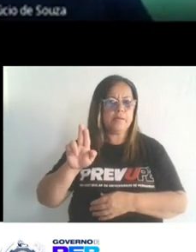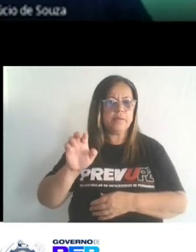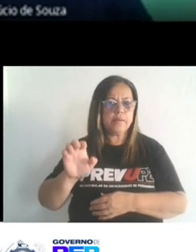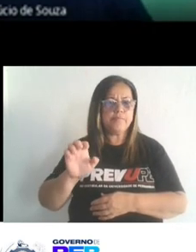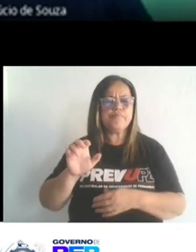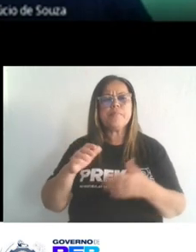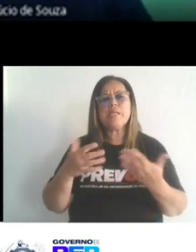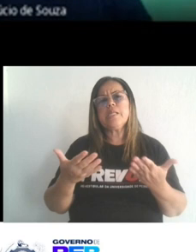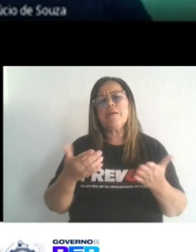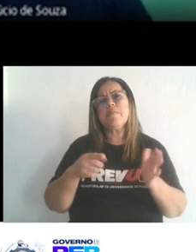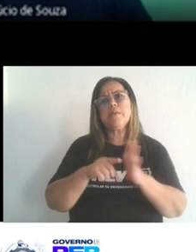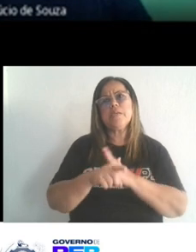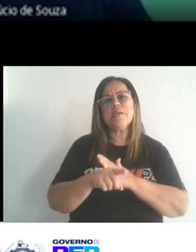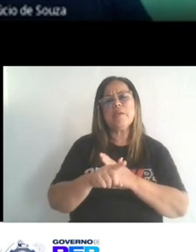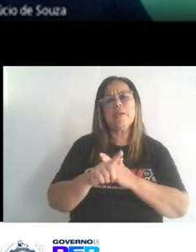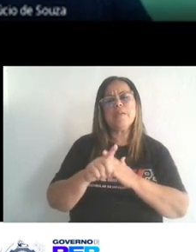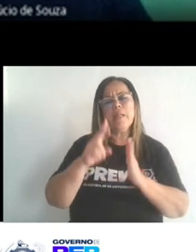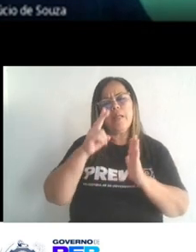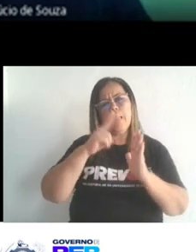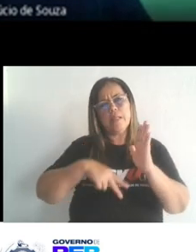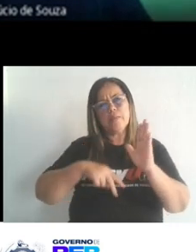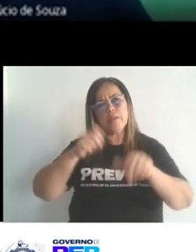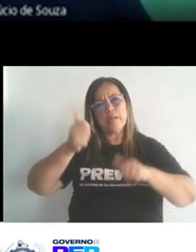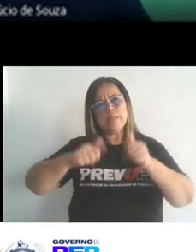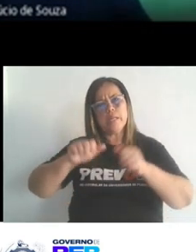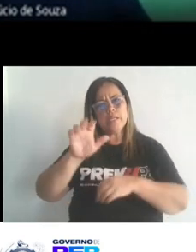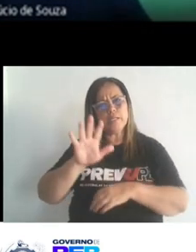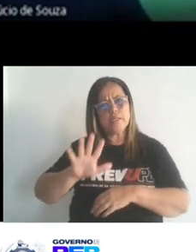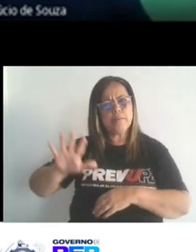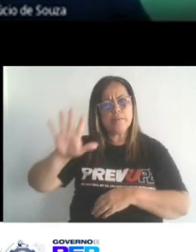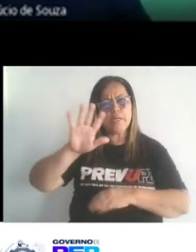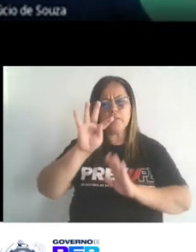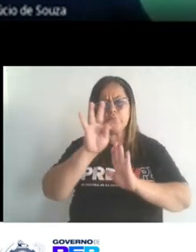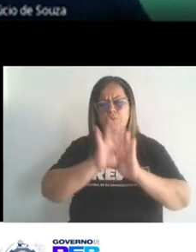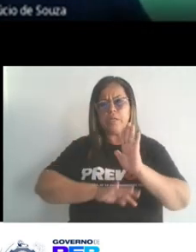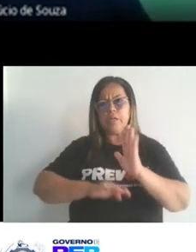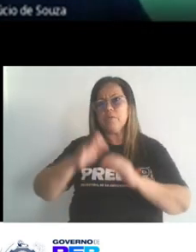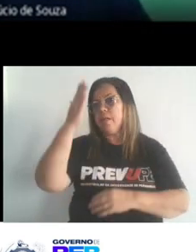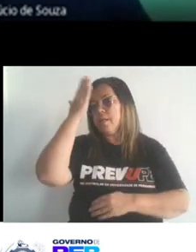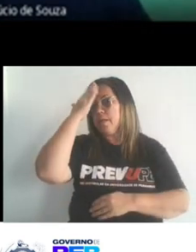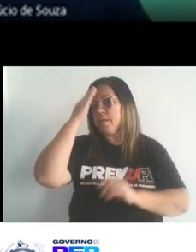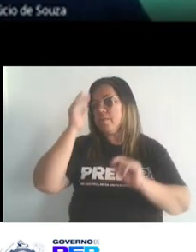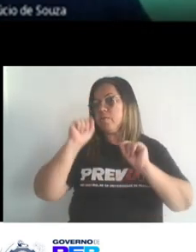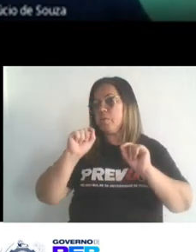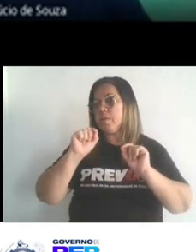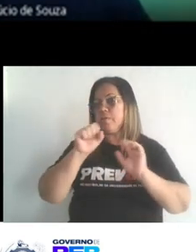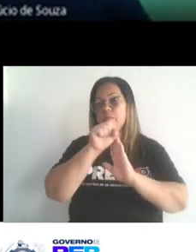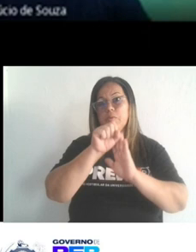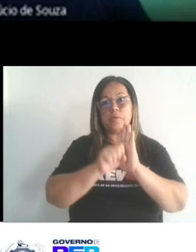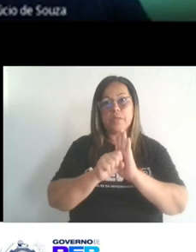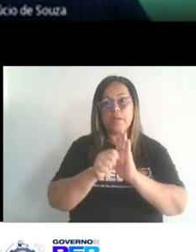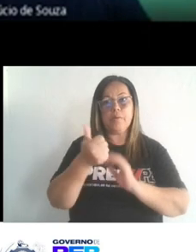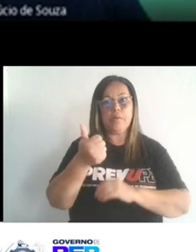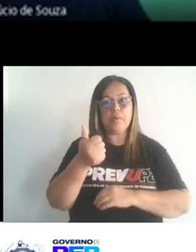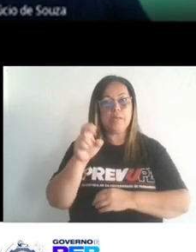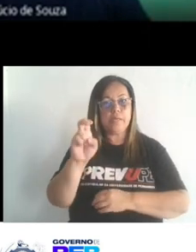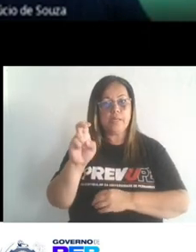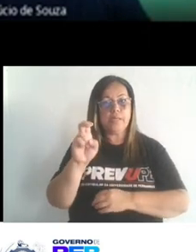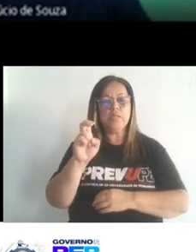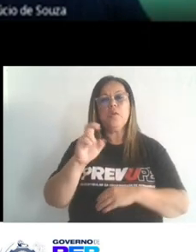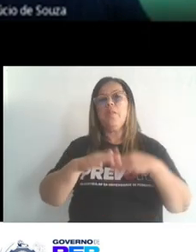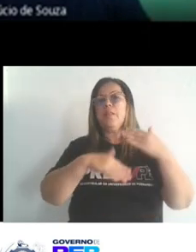leitura e análise do texto e da imagem podemos concluir que no século XV o desenvolvimento